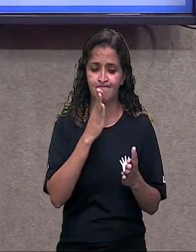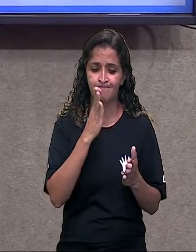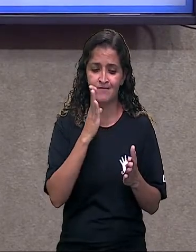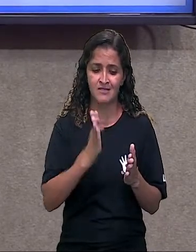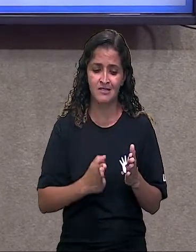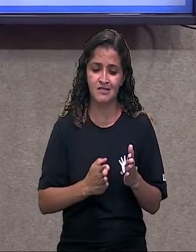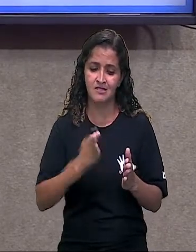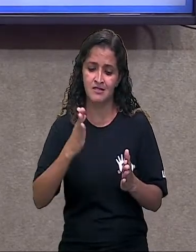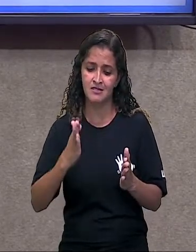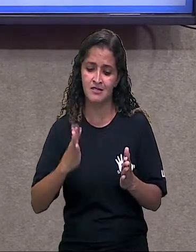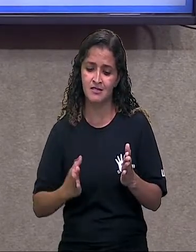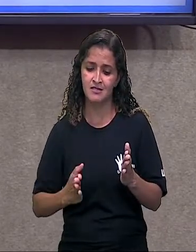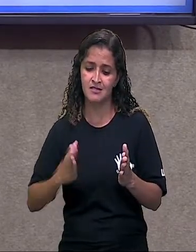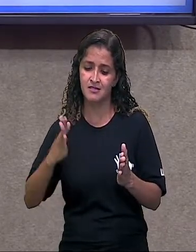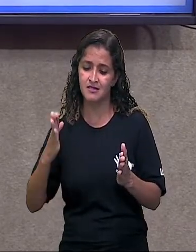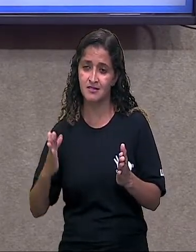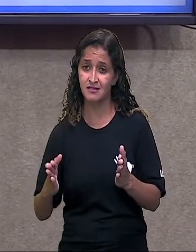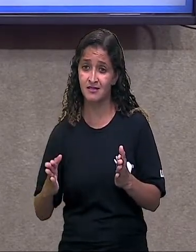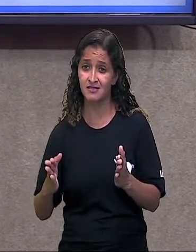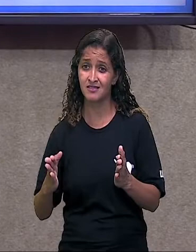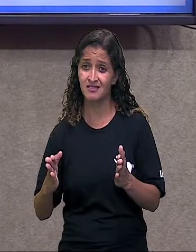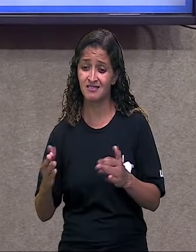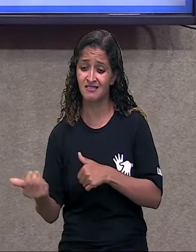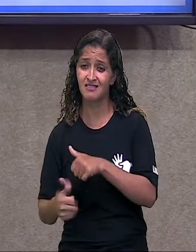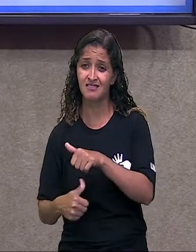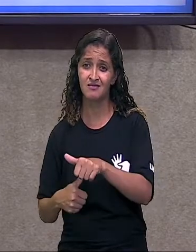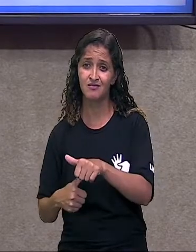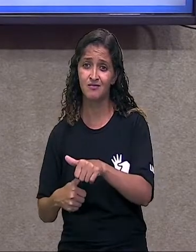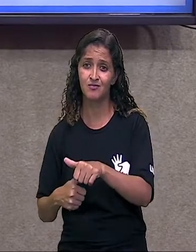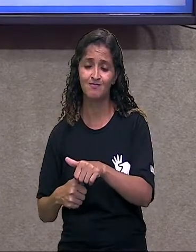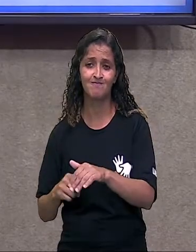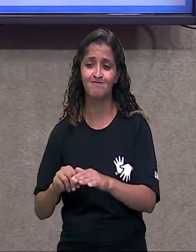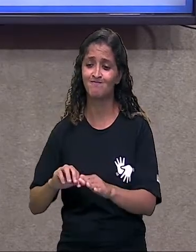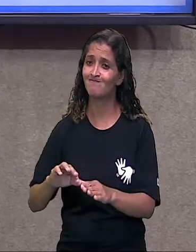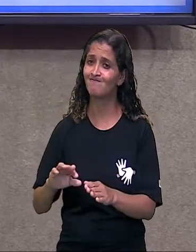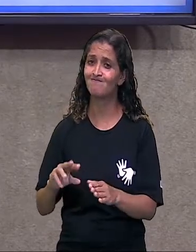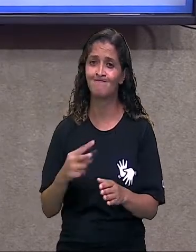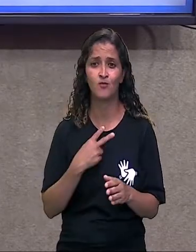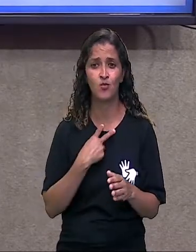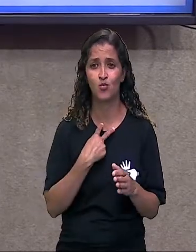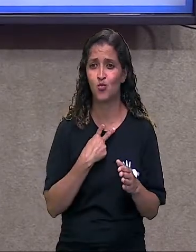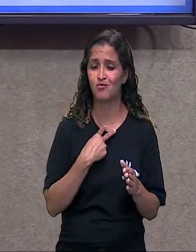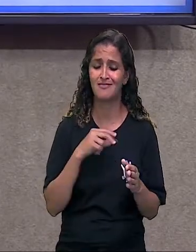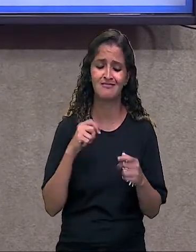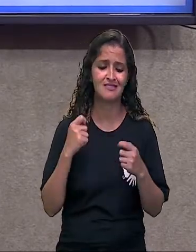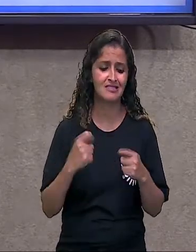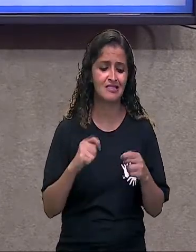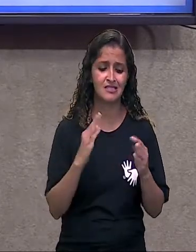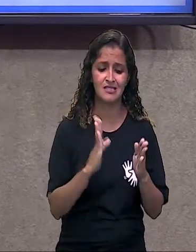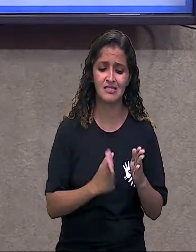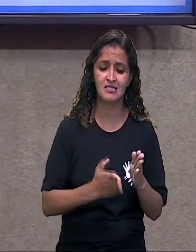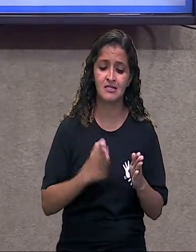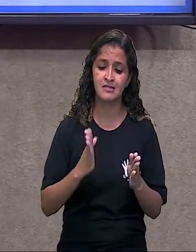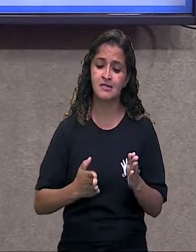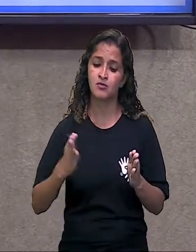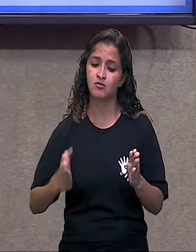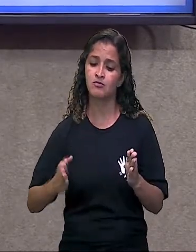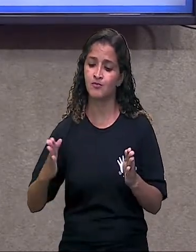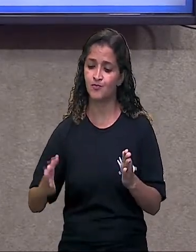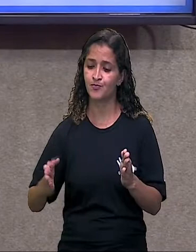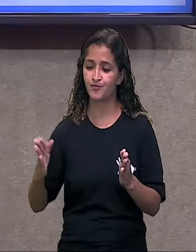Que se você inverte o número, ele pode dar outro valor? Não dá o valor em que você deseja